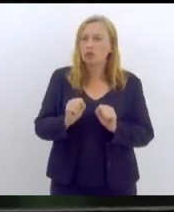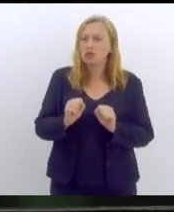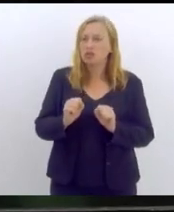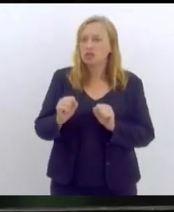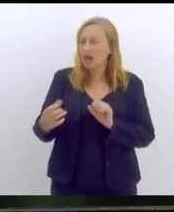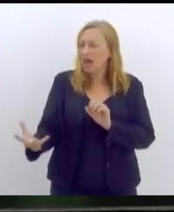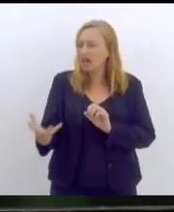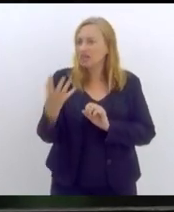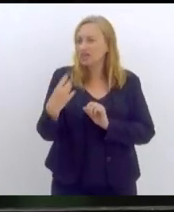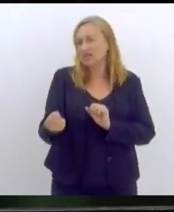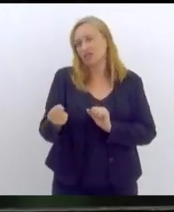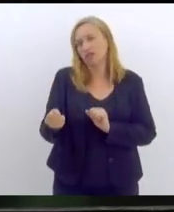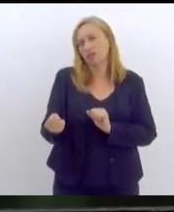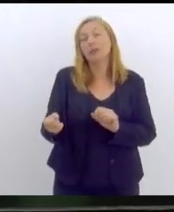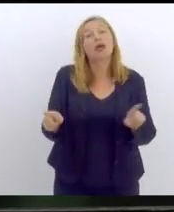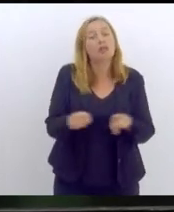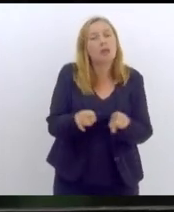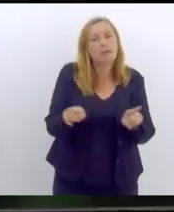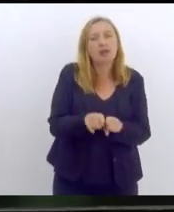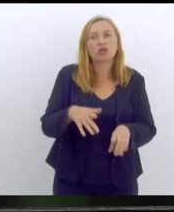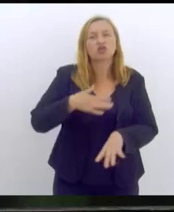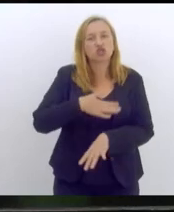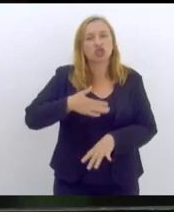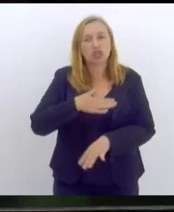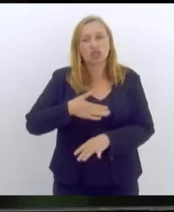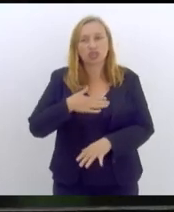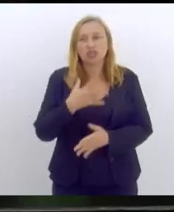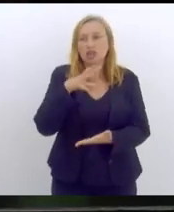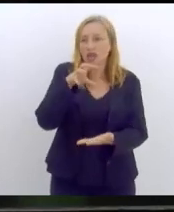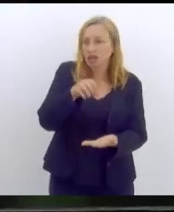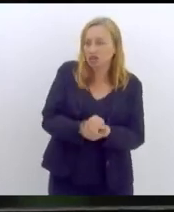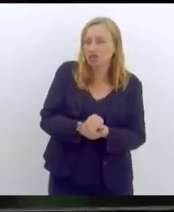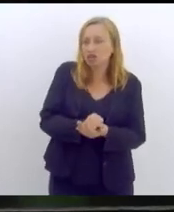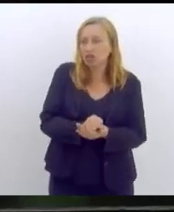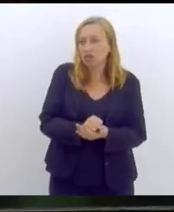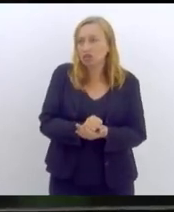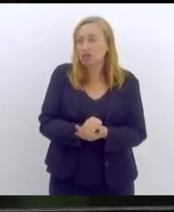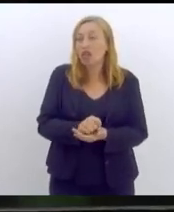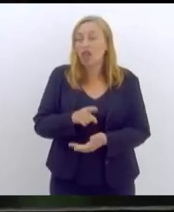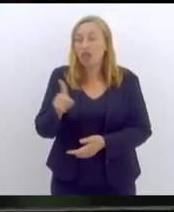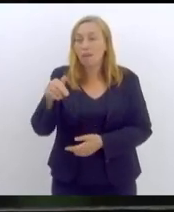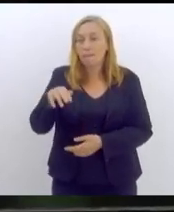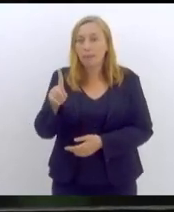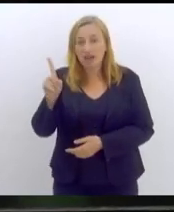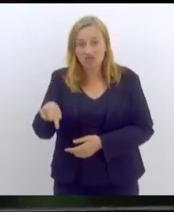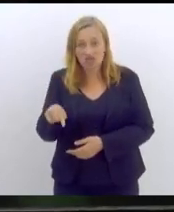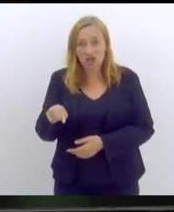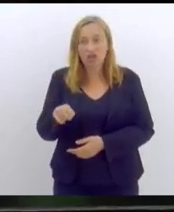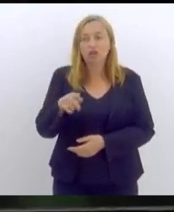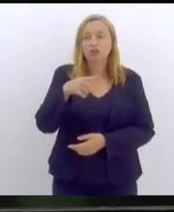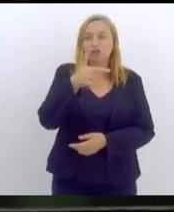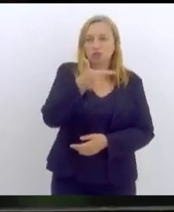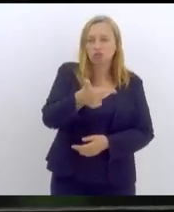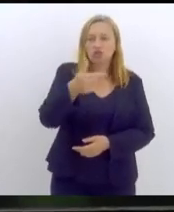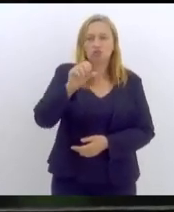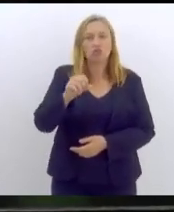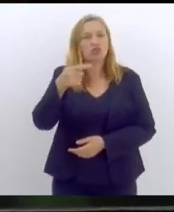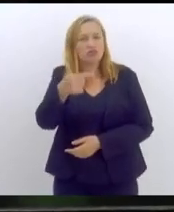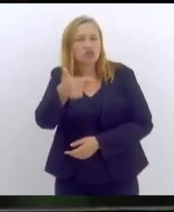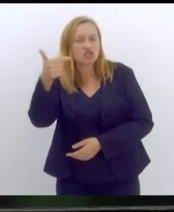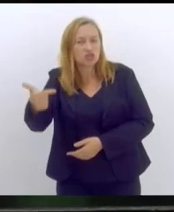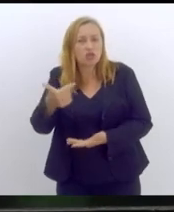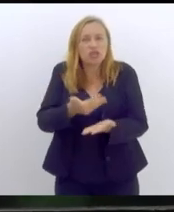compactuar com isso. Também gostaria, senhores, de deixar registrado que lá em Magé, em 2022,